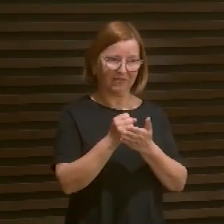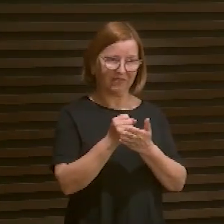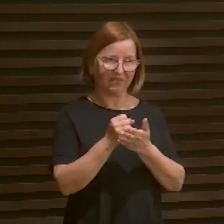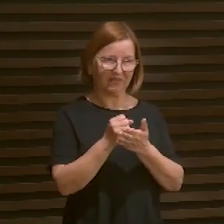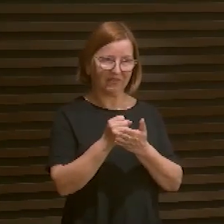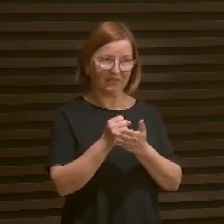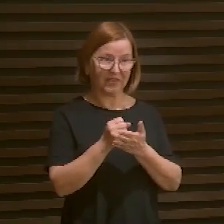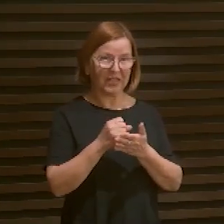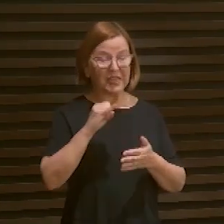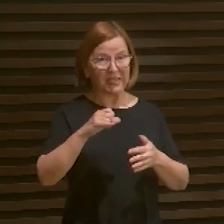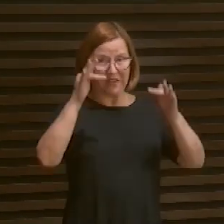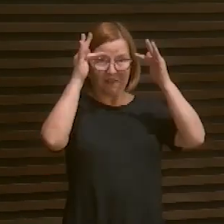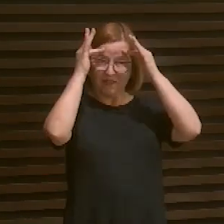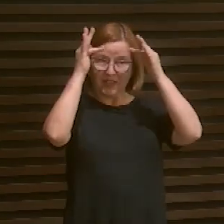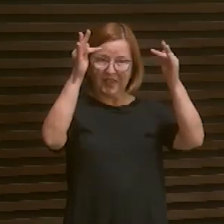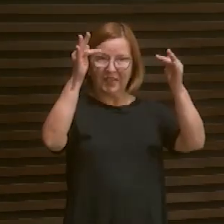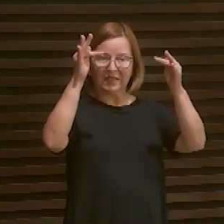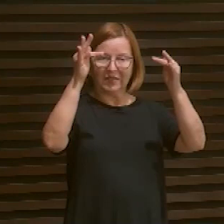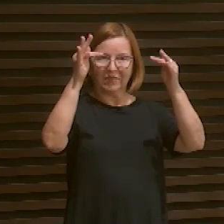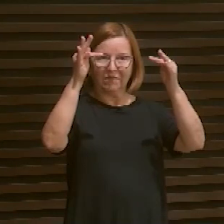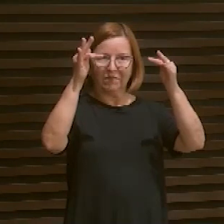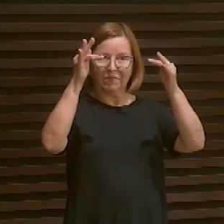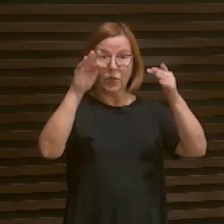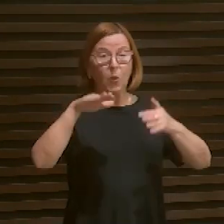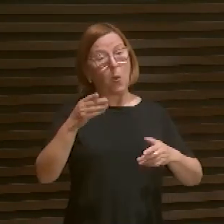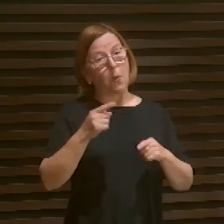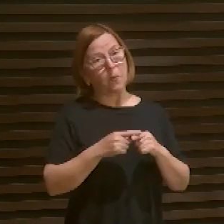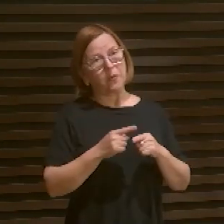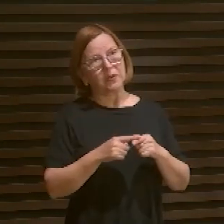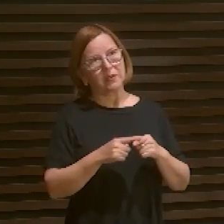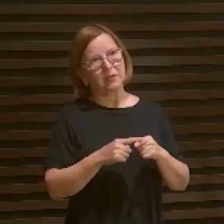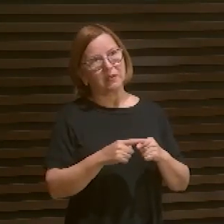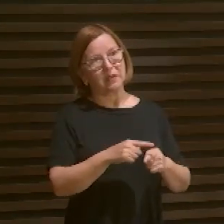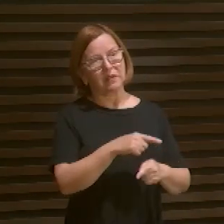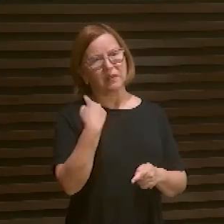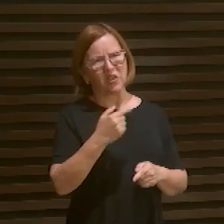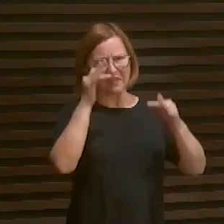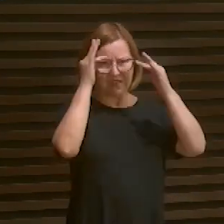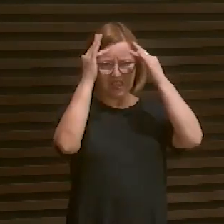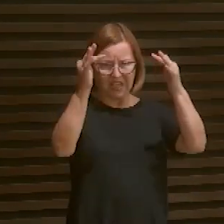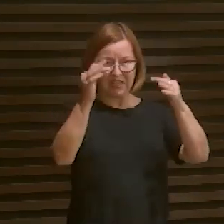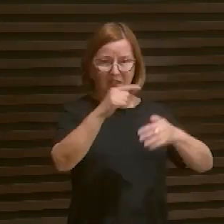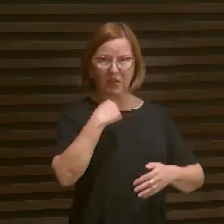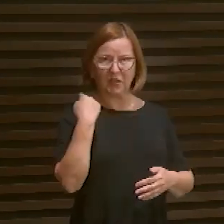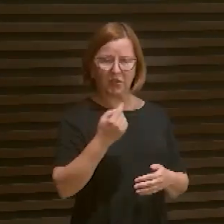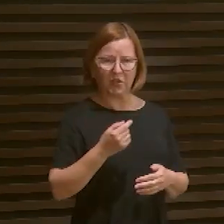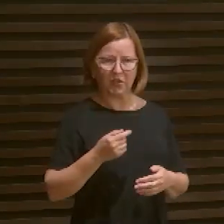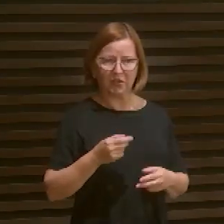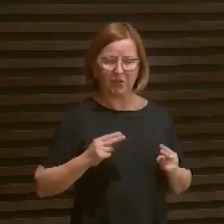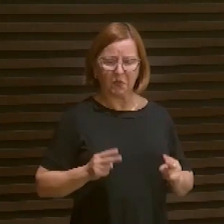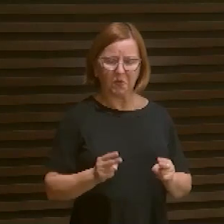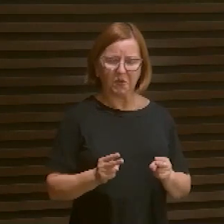se formos fiéis? Ou porque somos fiéis, nós perseveraremos até o